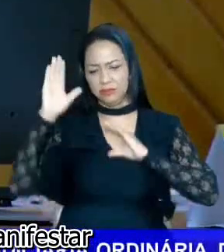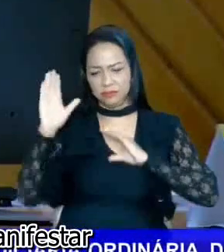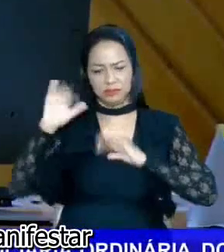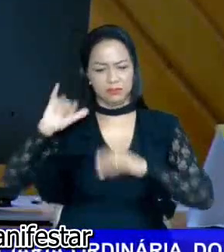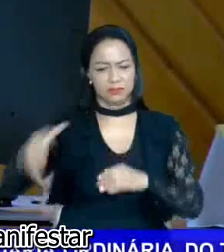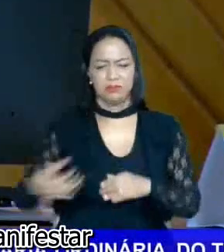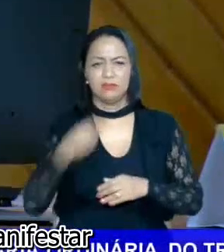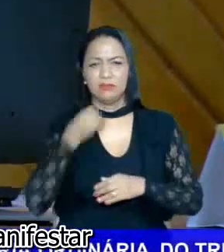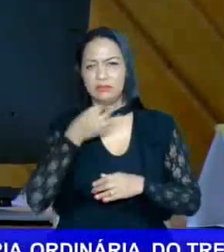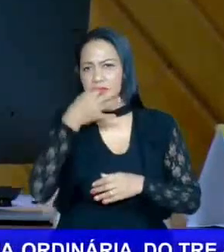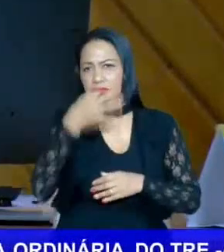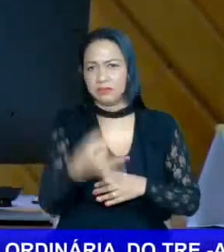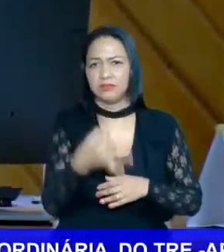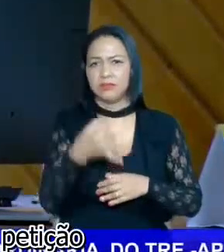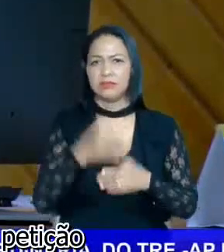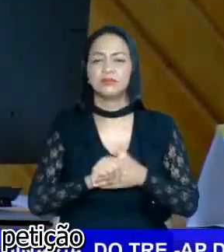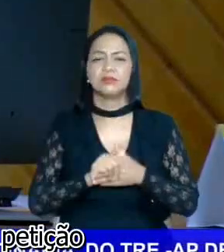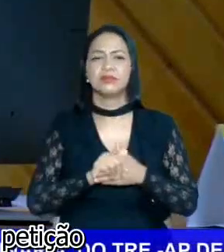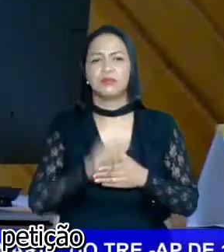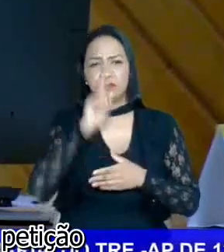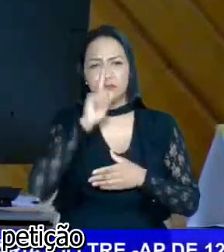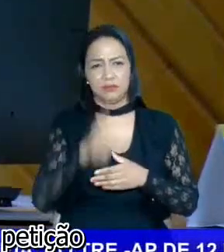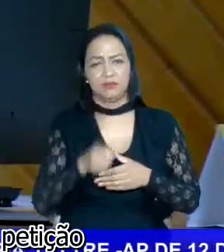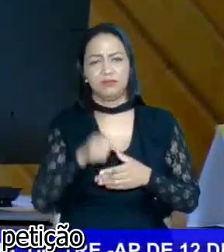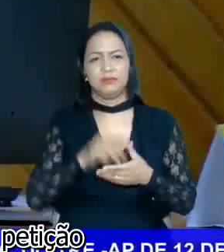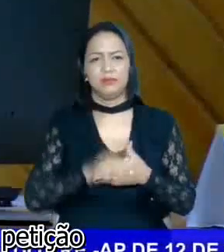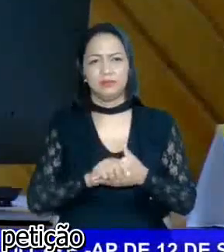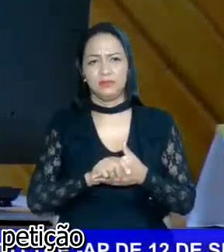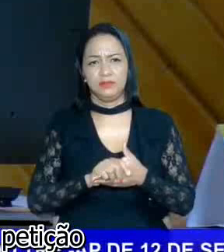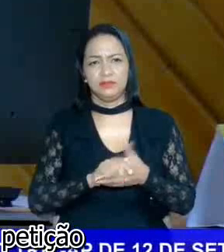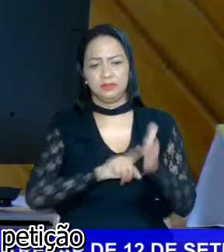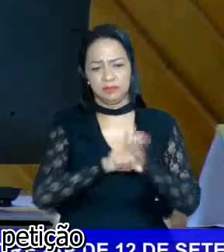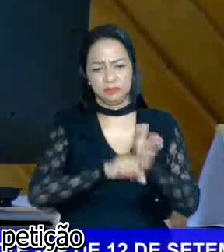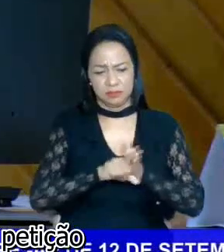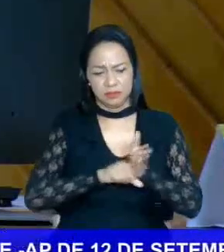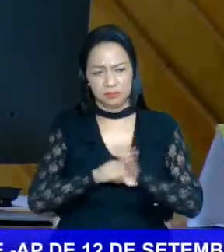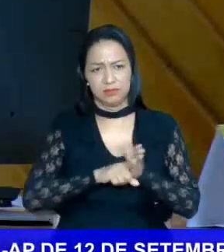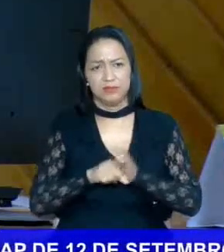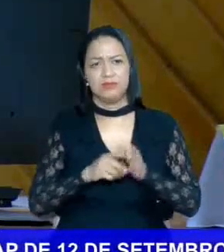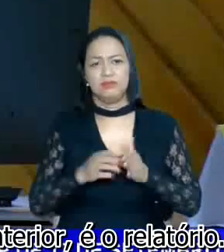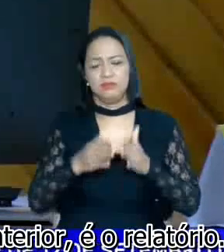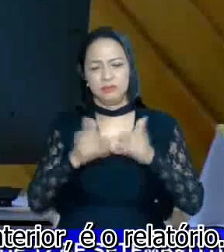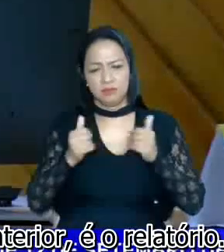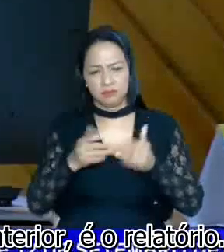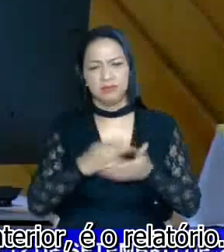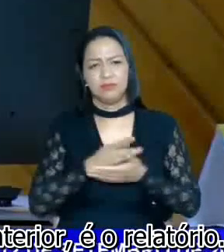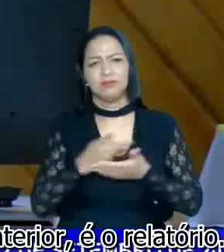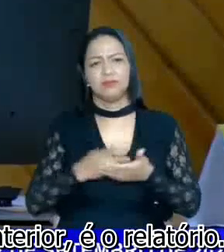tido oportunidade de se manifestar, foi determinada diligência. O interessado juntou petição